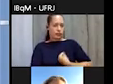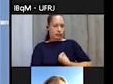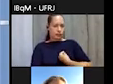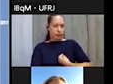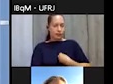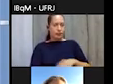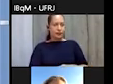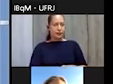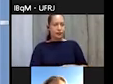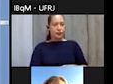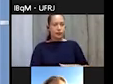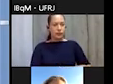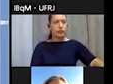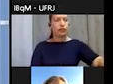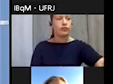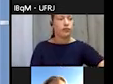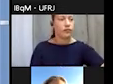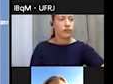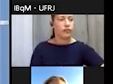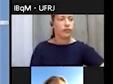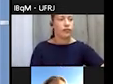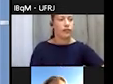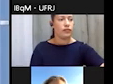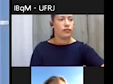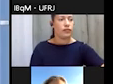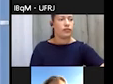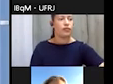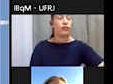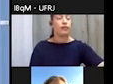dessa relação entre essas populações